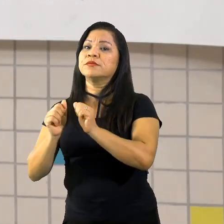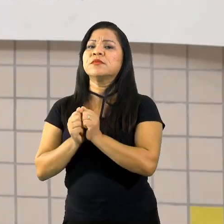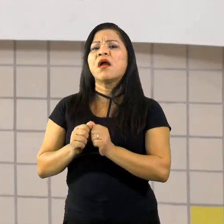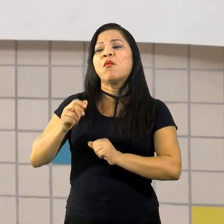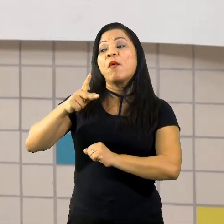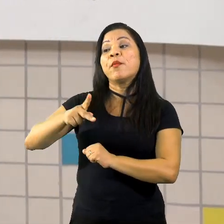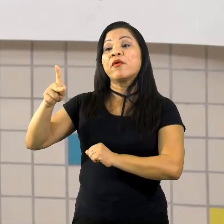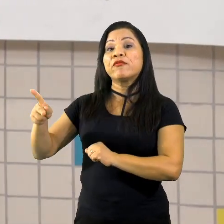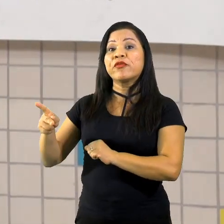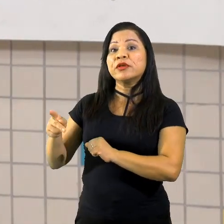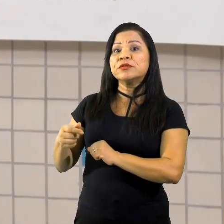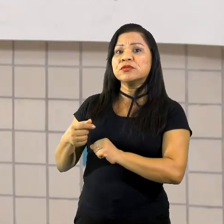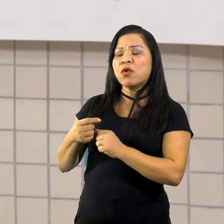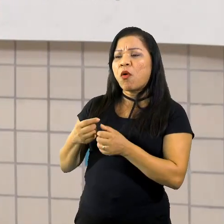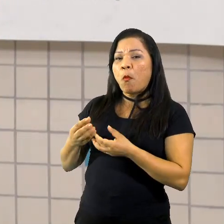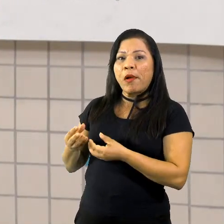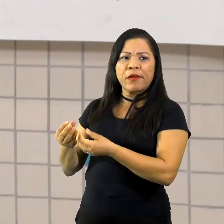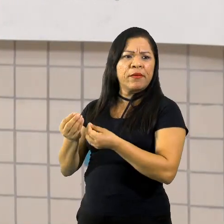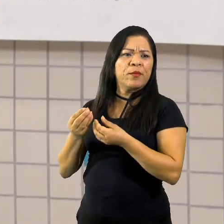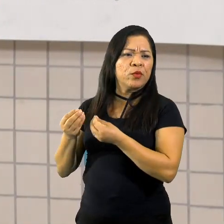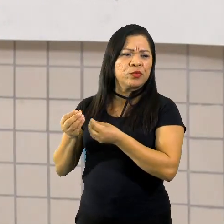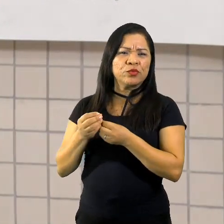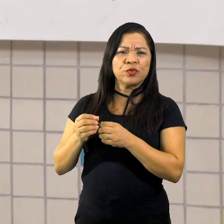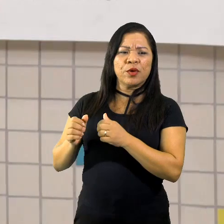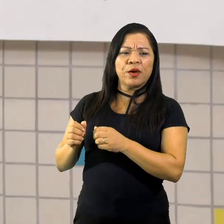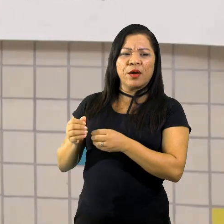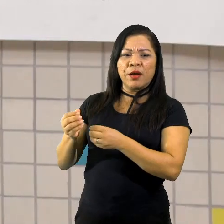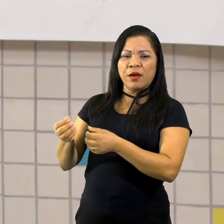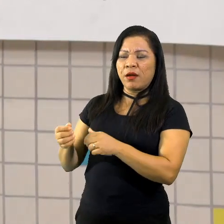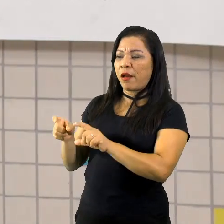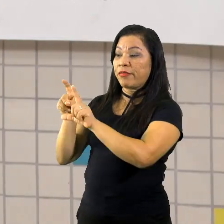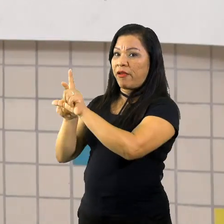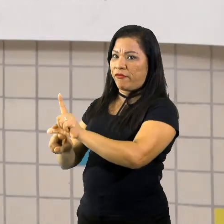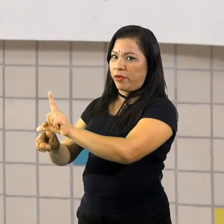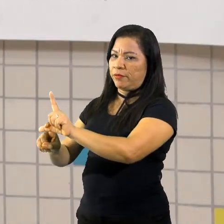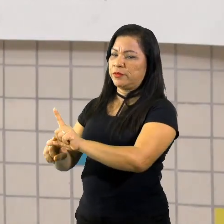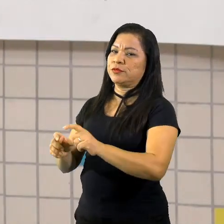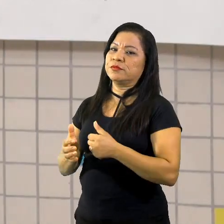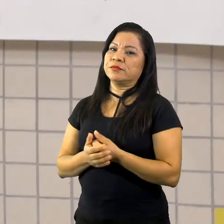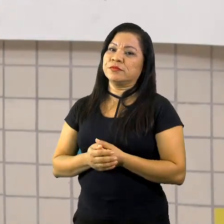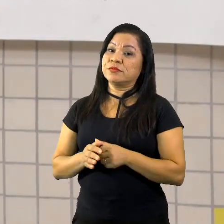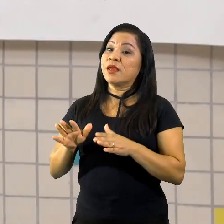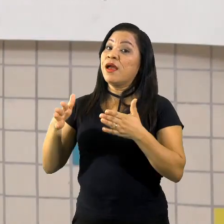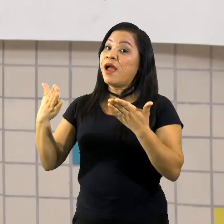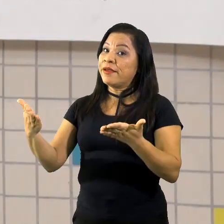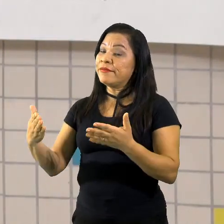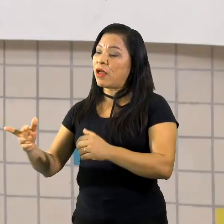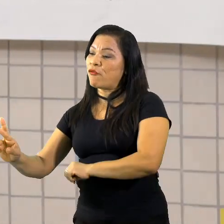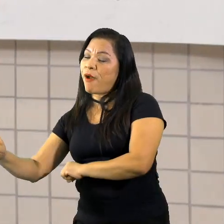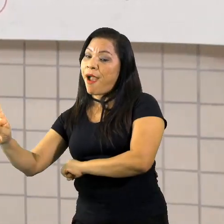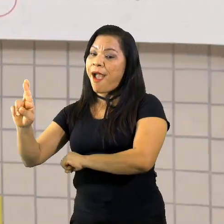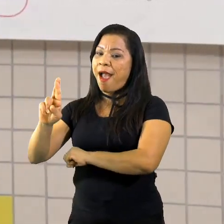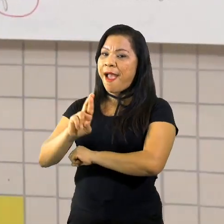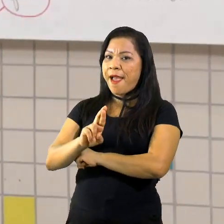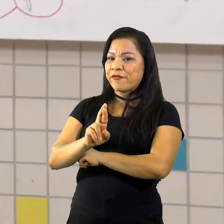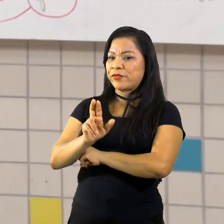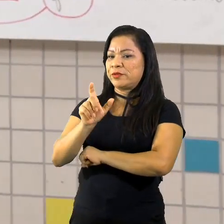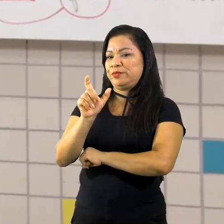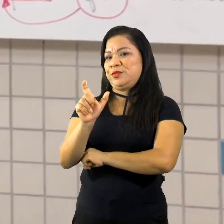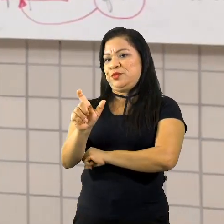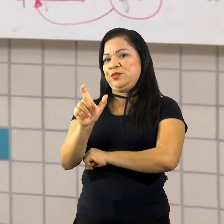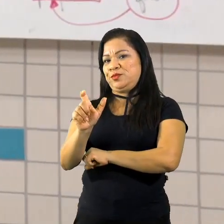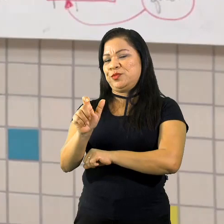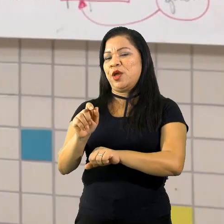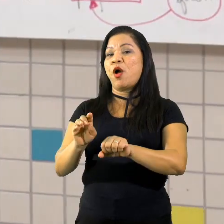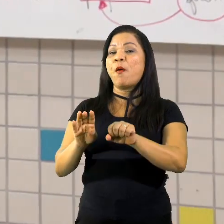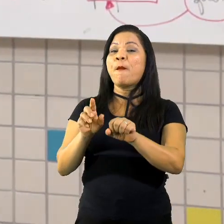é o pronome relativo? Quem, que faz referência ao substantivo professor. Nesse primeiro momento, vocês